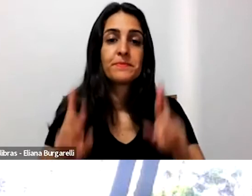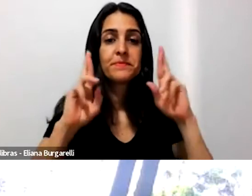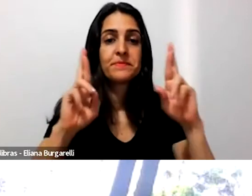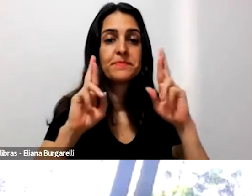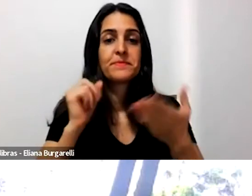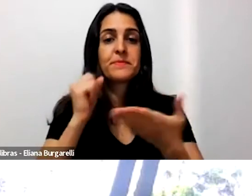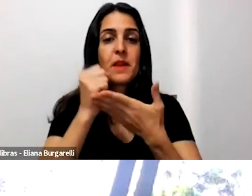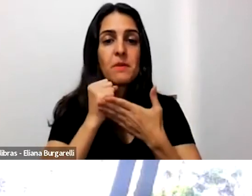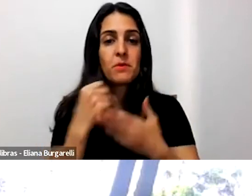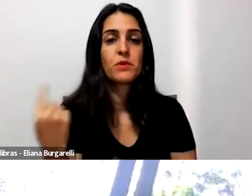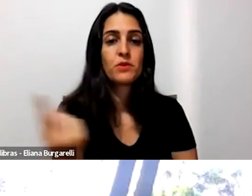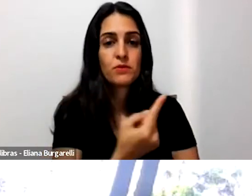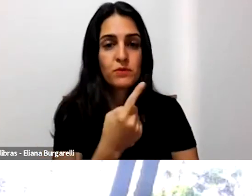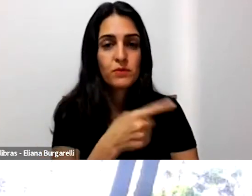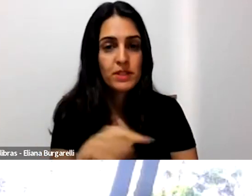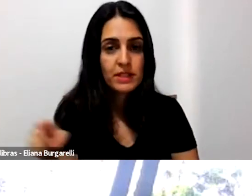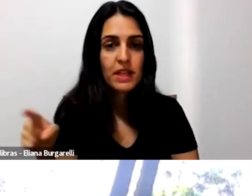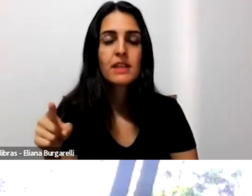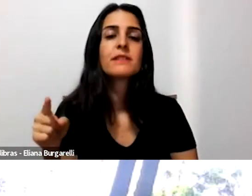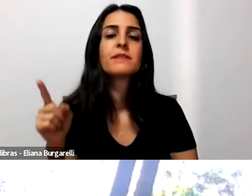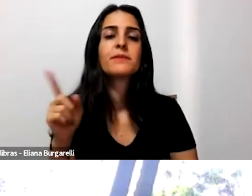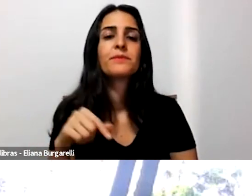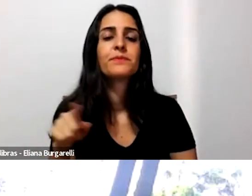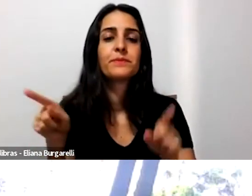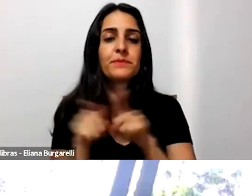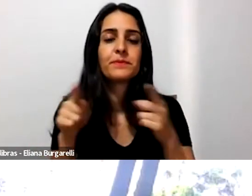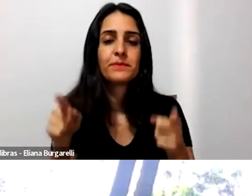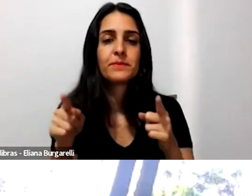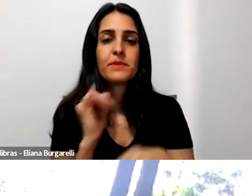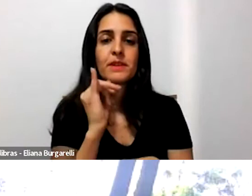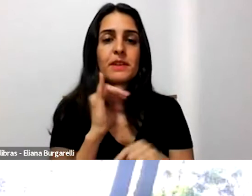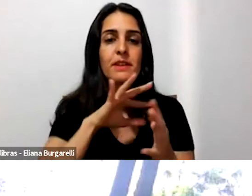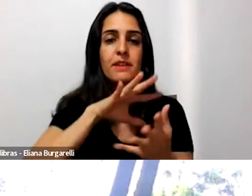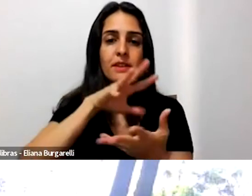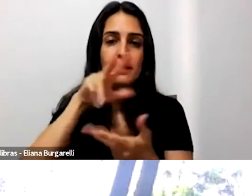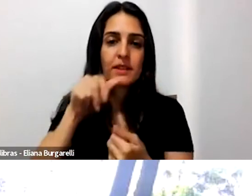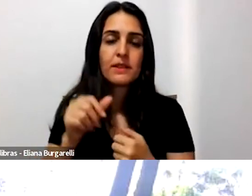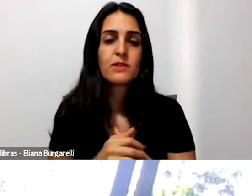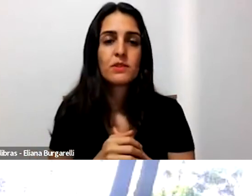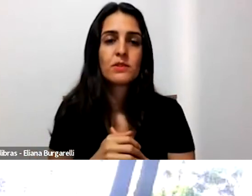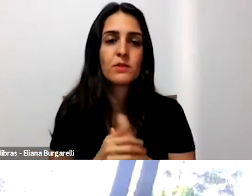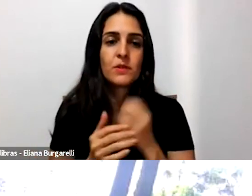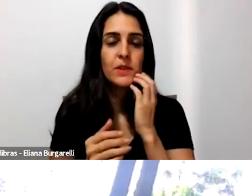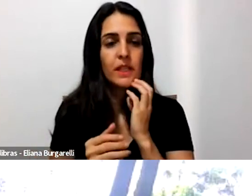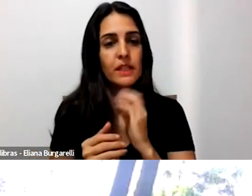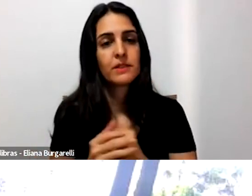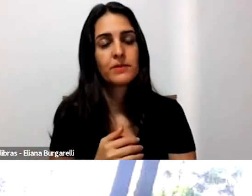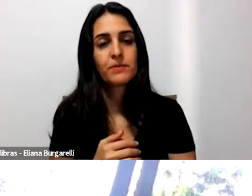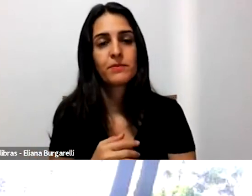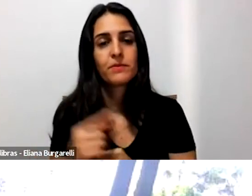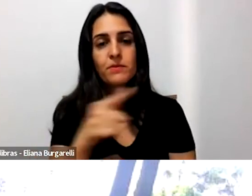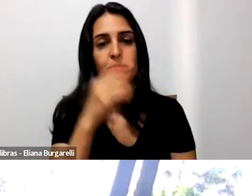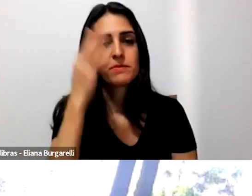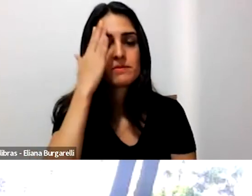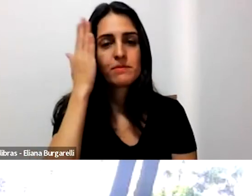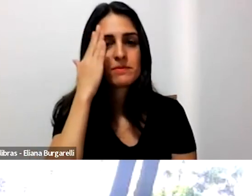a democracia. Precisamos deixar isso muito claro para todos e todas as pré-candidatos aqui